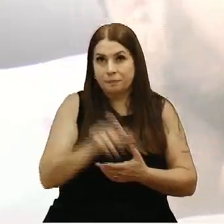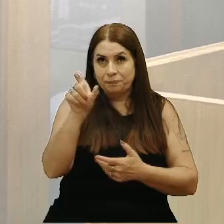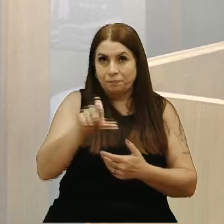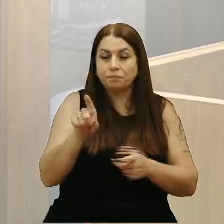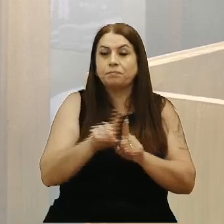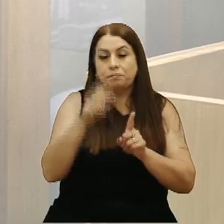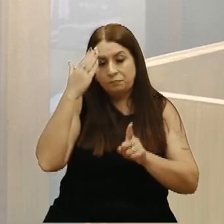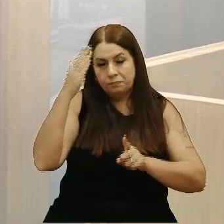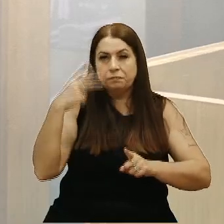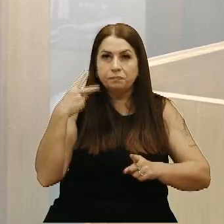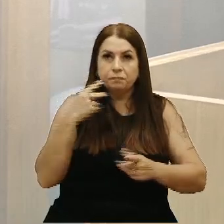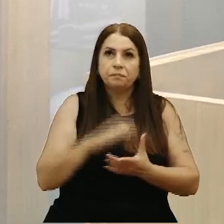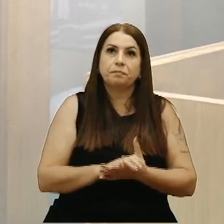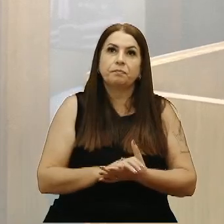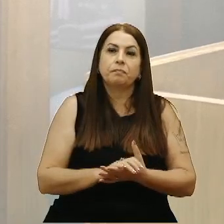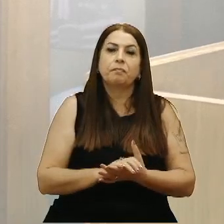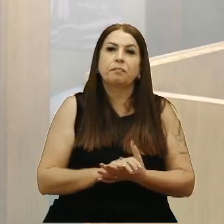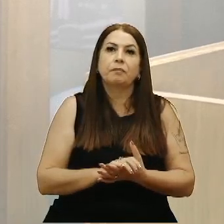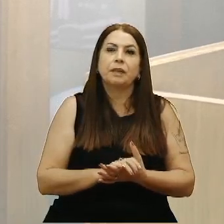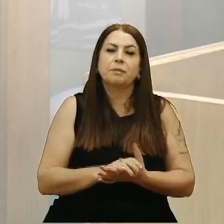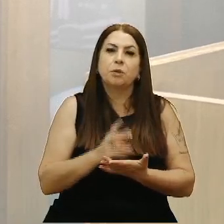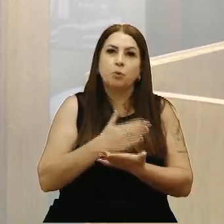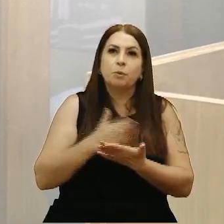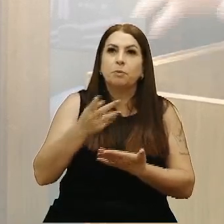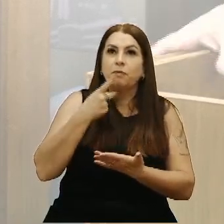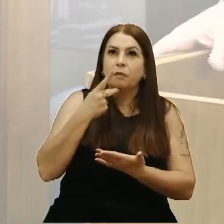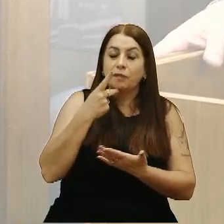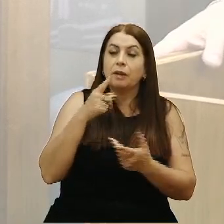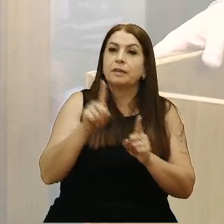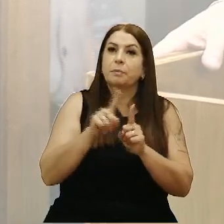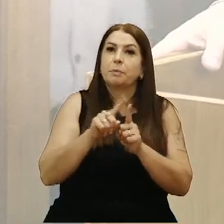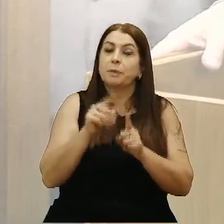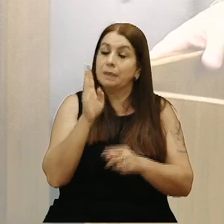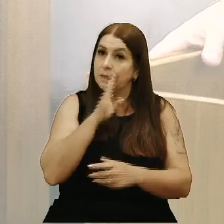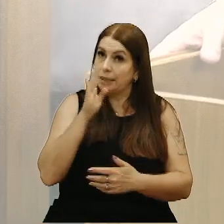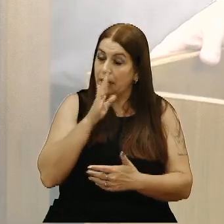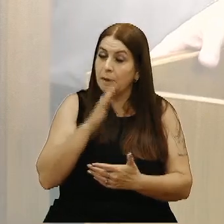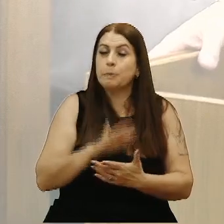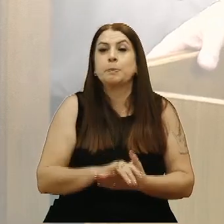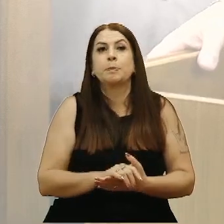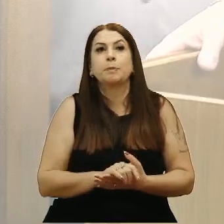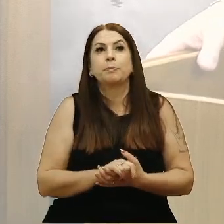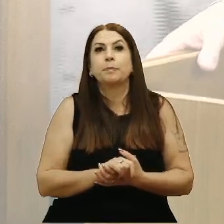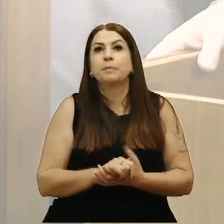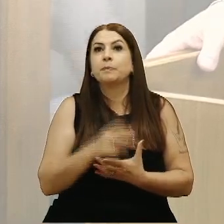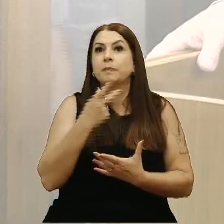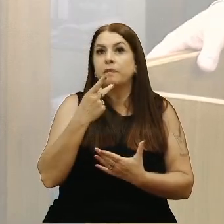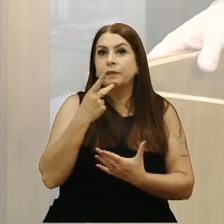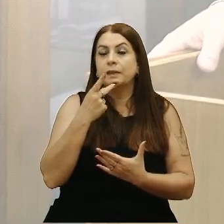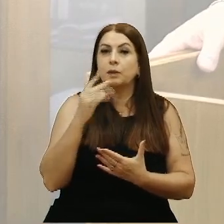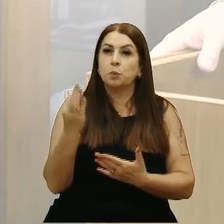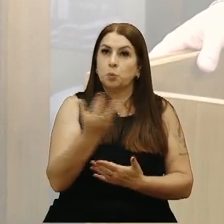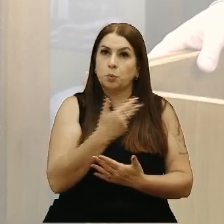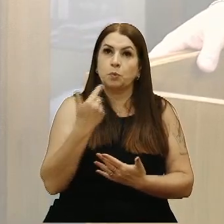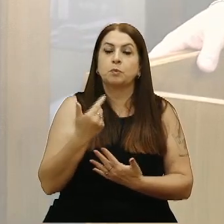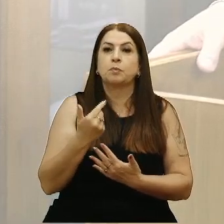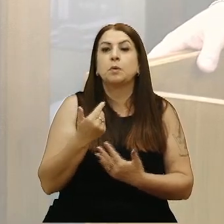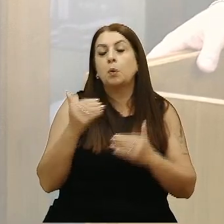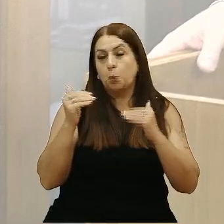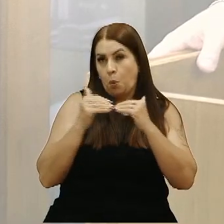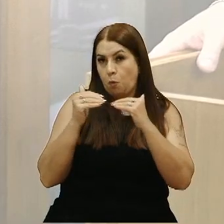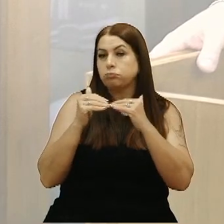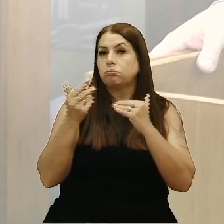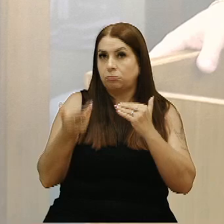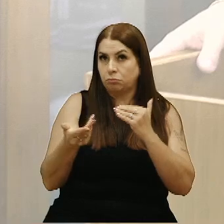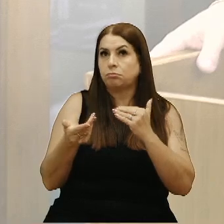Obrigado, vereadora. Então, só para dar início à minha fala, também pretendo ser rápido. Quero dizer a todos que eu